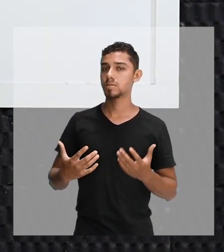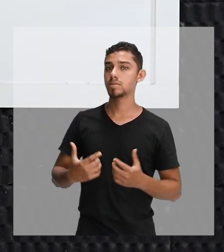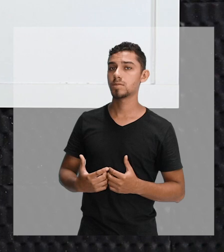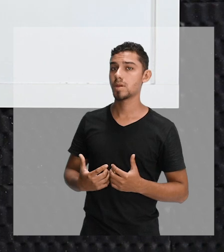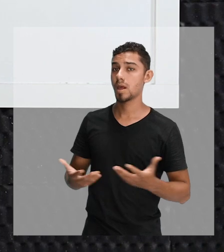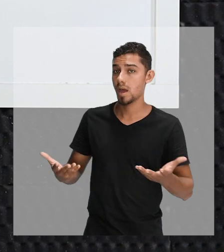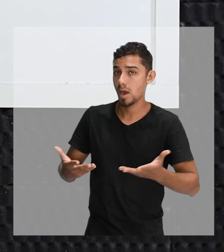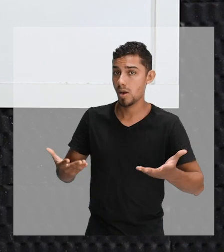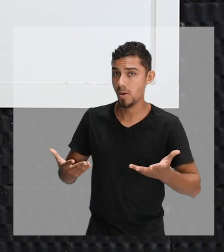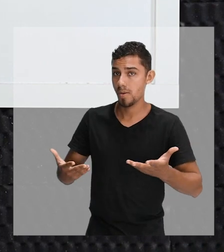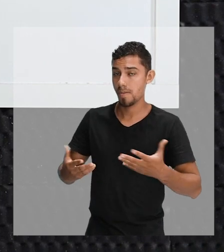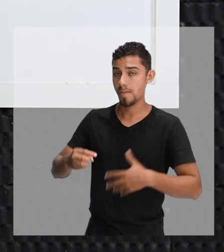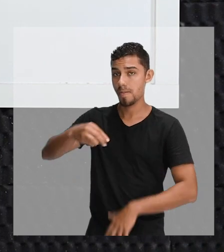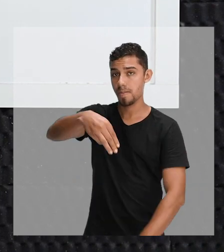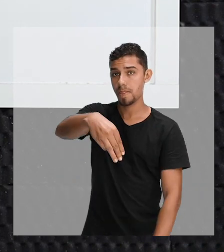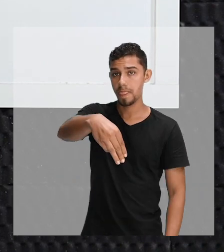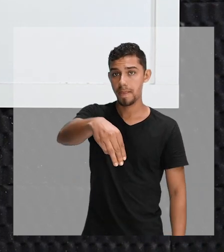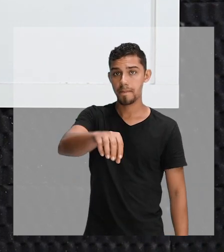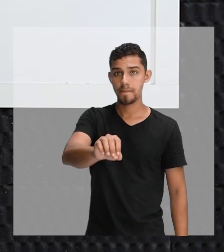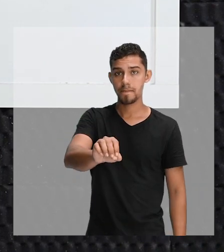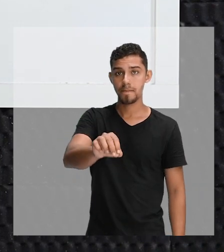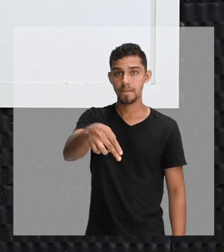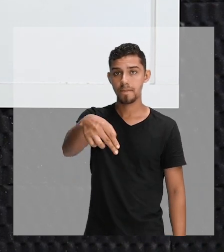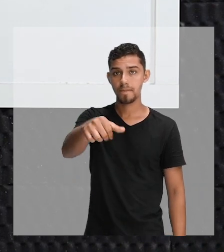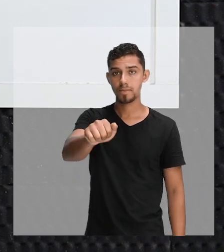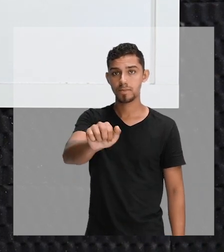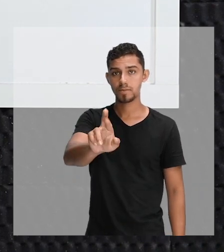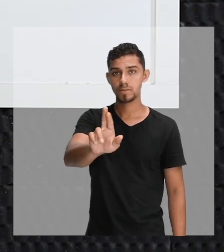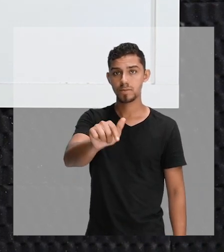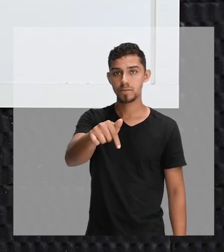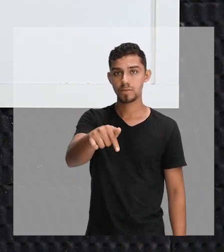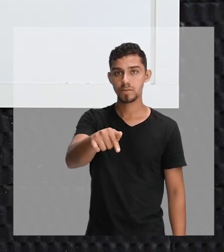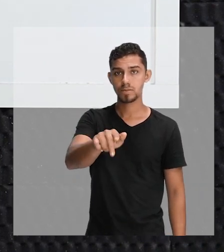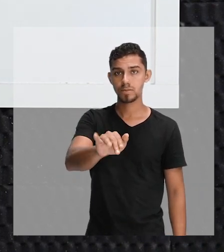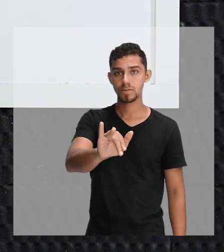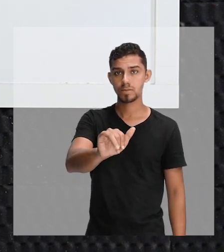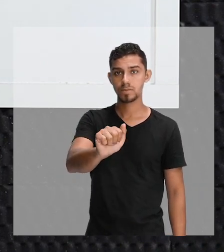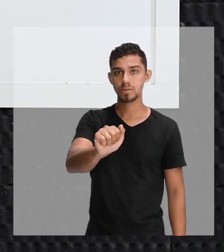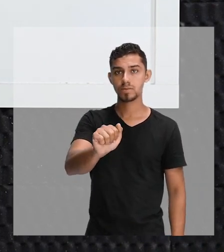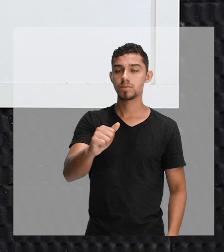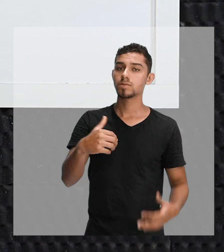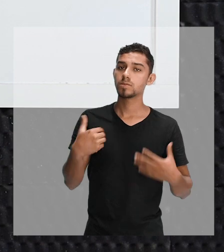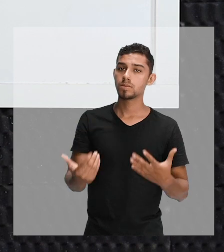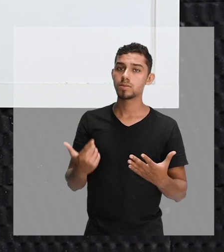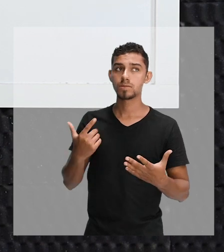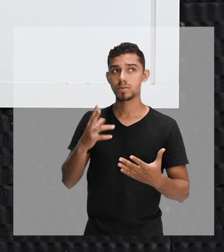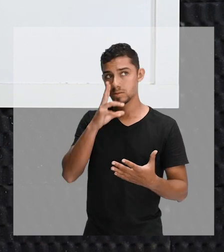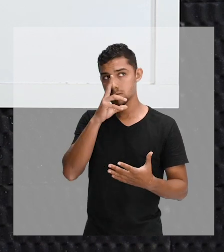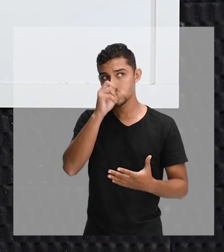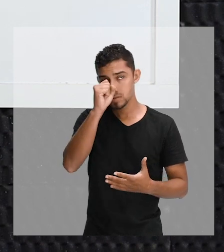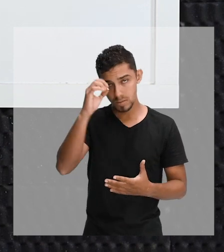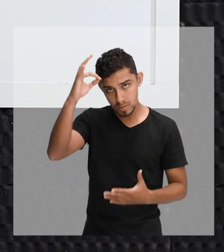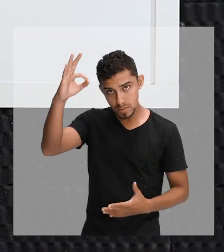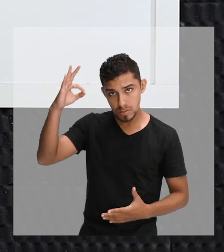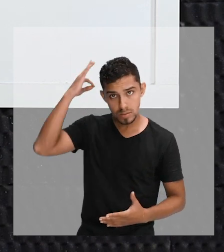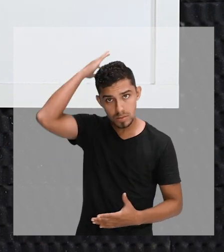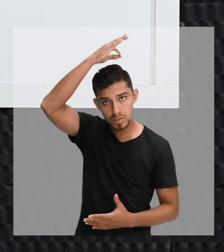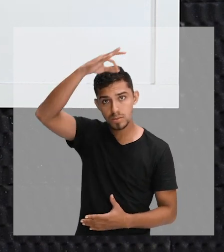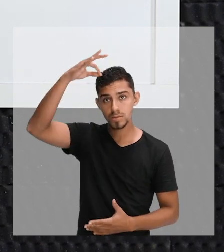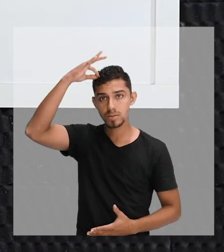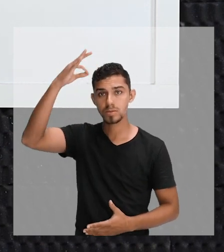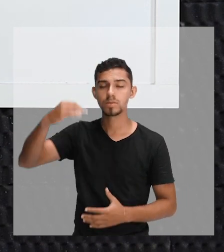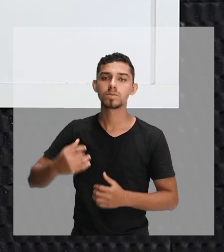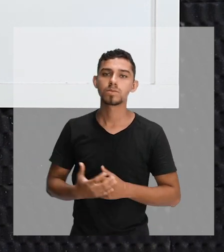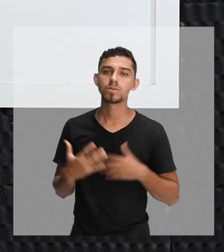monarquia agora, ela vai estar associada ao poder espiritual. Aí diz assim, professor, eu entendi. Quer dizer